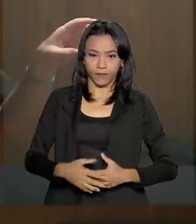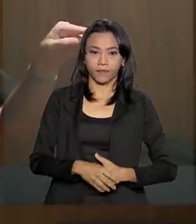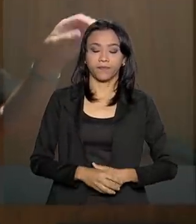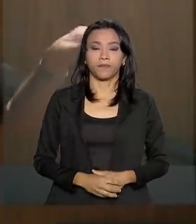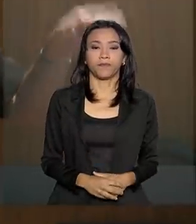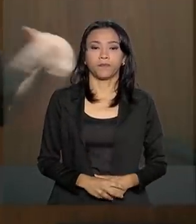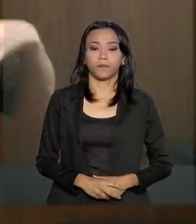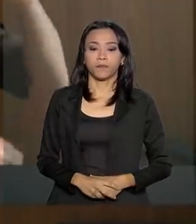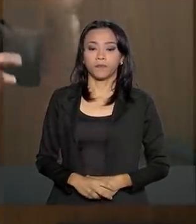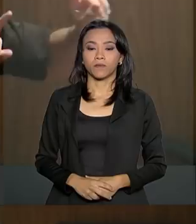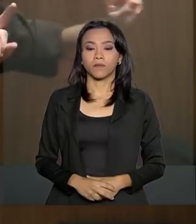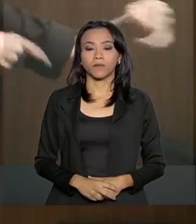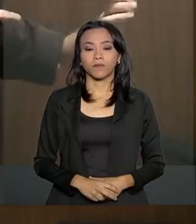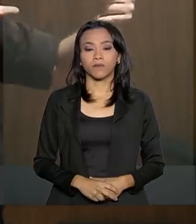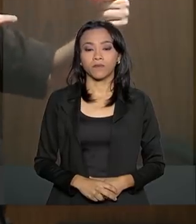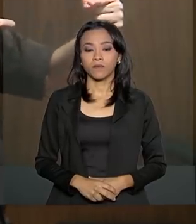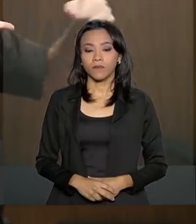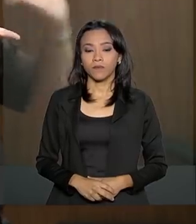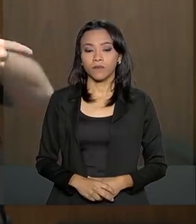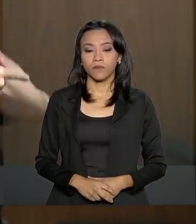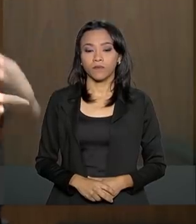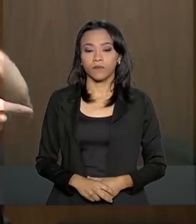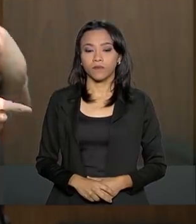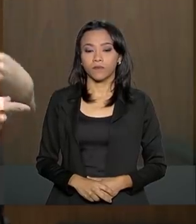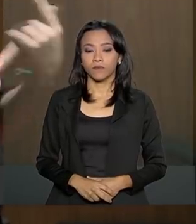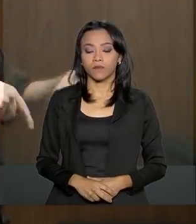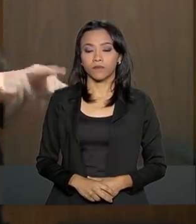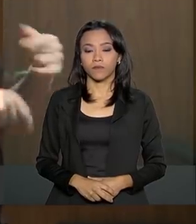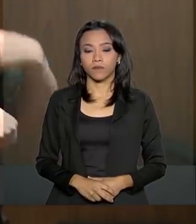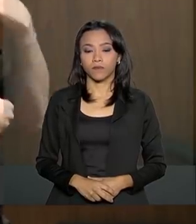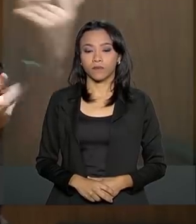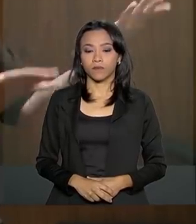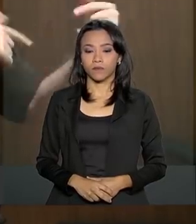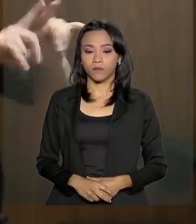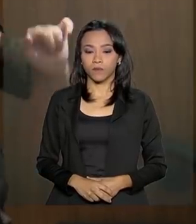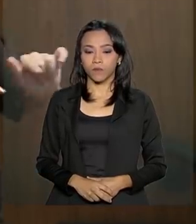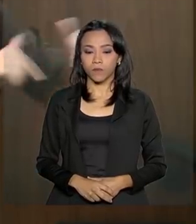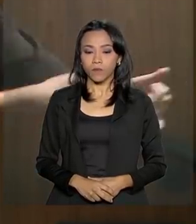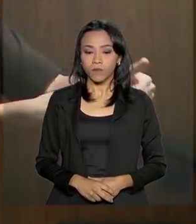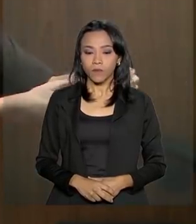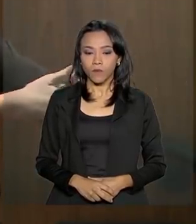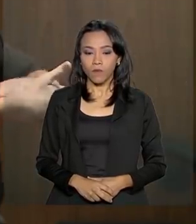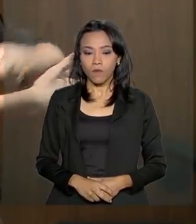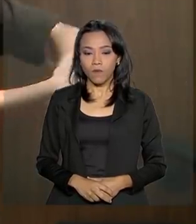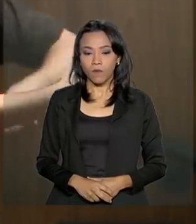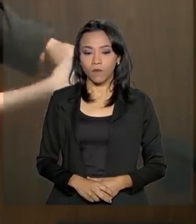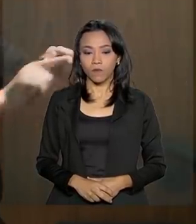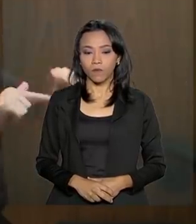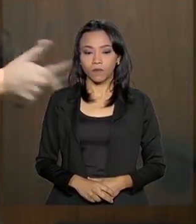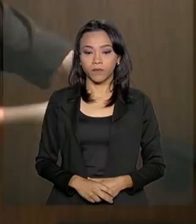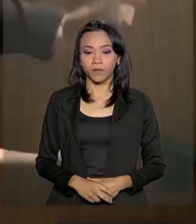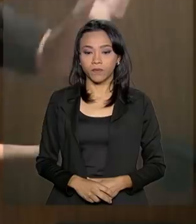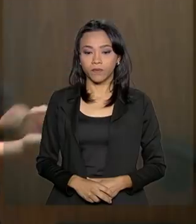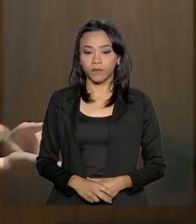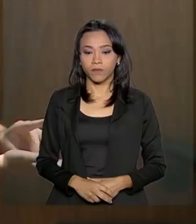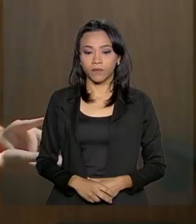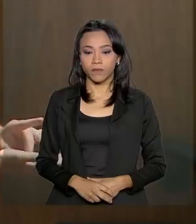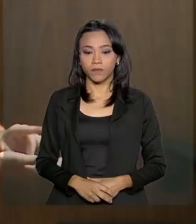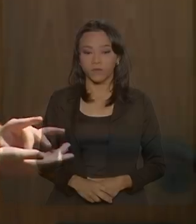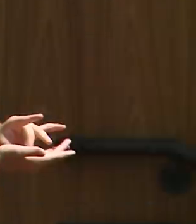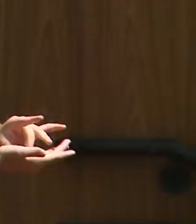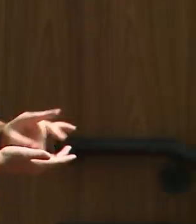enfrentado. É o primeiro e maior desafio a ser enfrentado. Se for